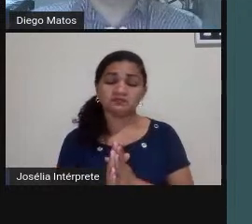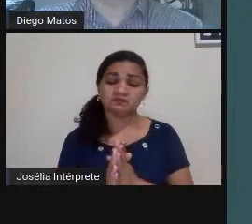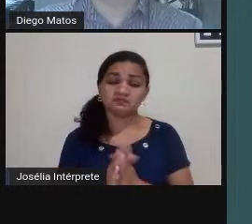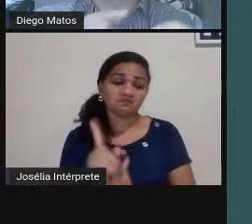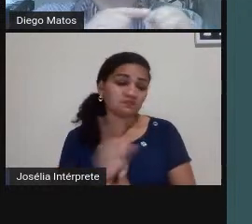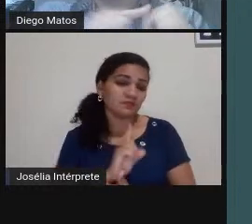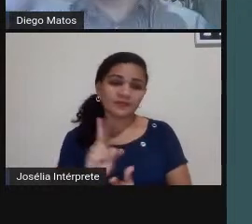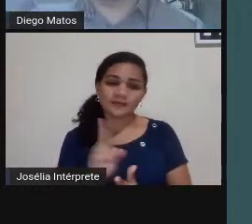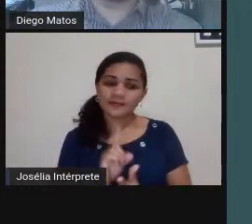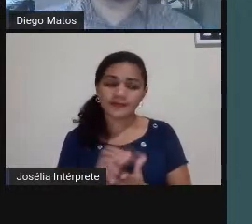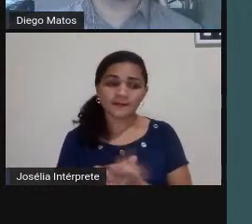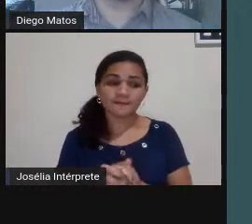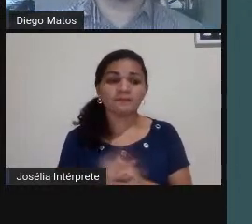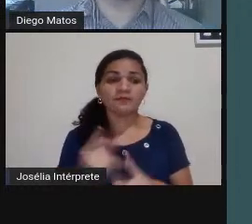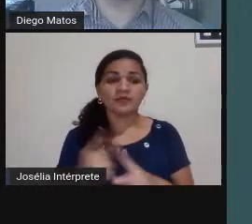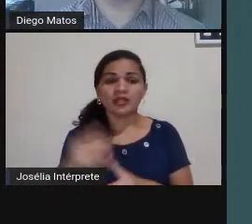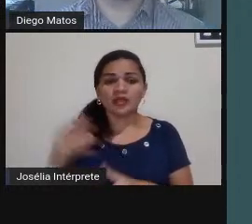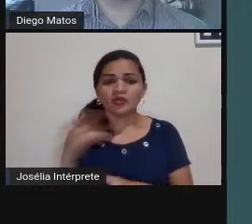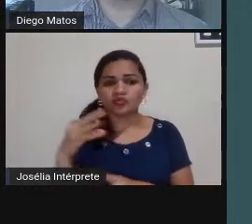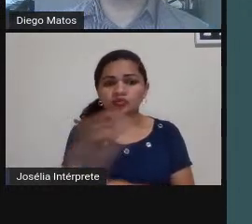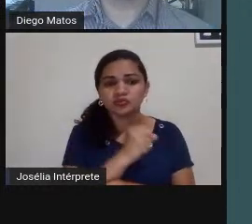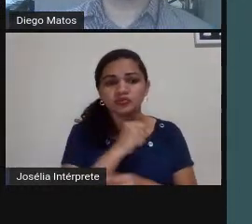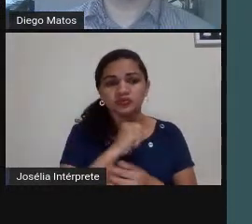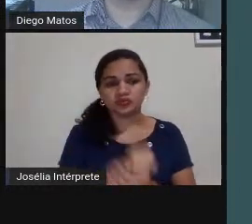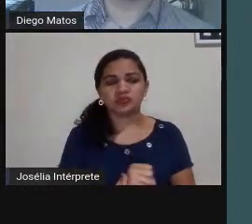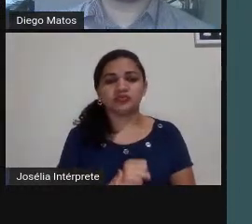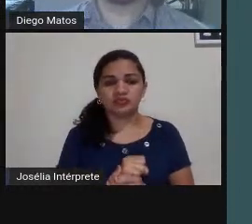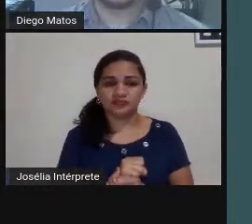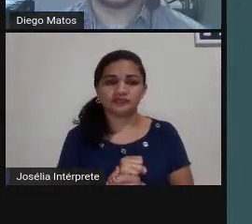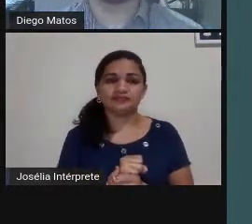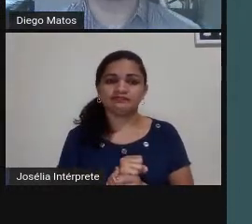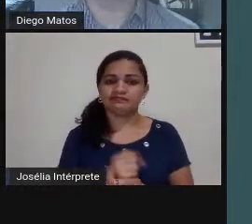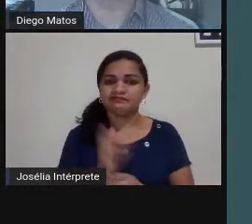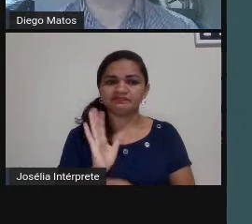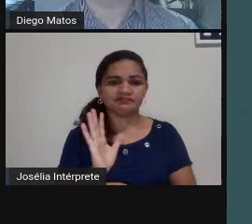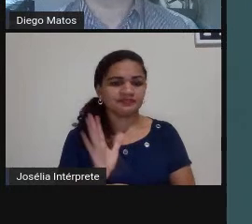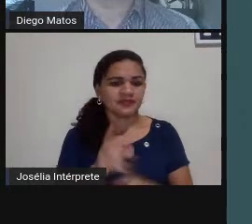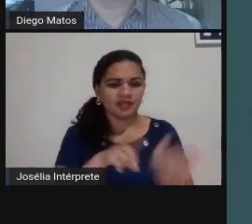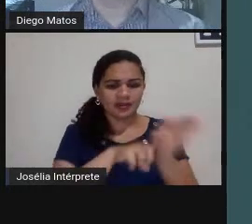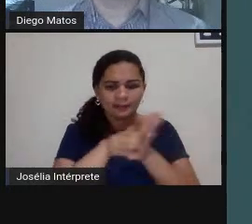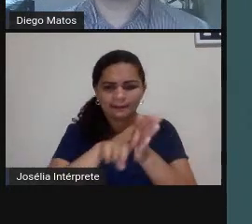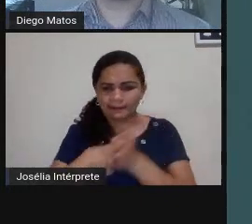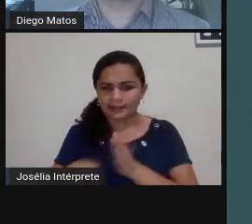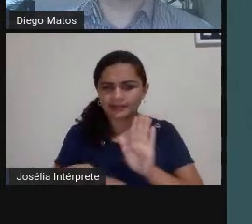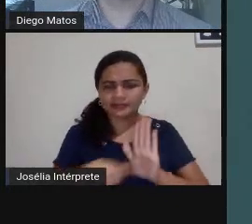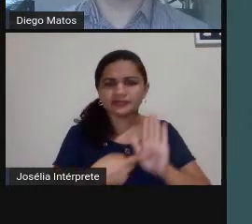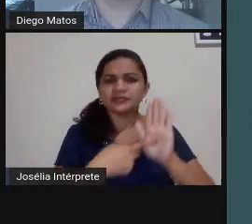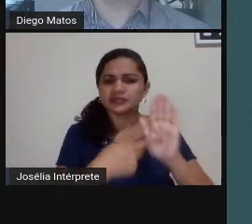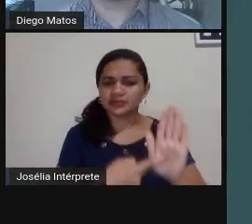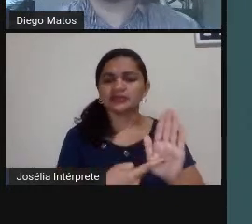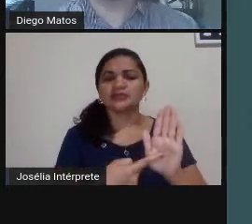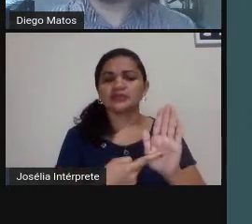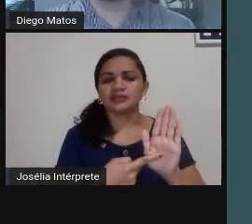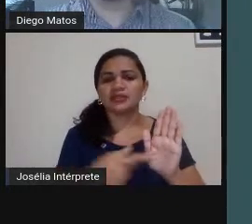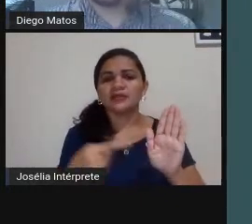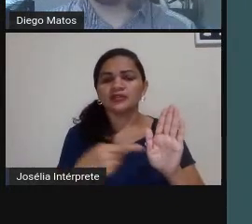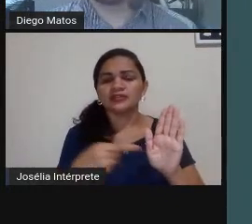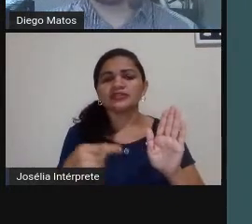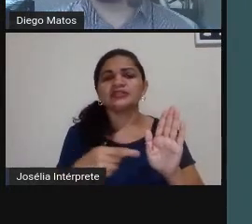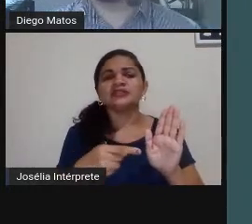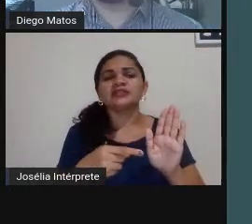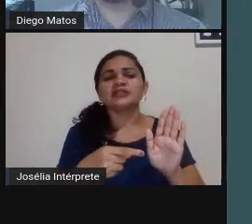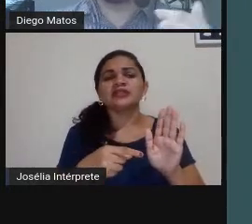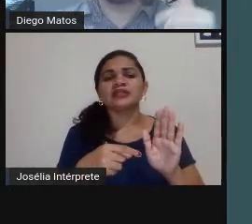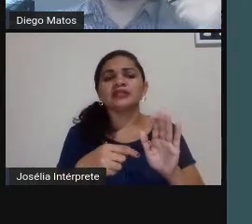provavelmente não por conta velocidade que isso de aconteceu e a gente já tem adversas pesquisa nesse sentido mostrando que sim a